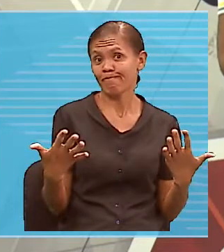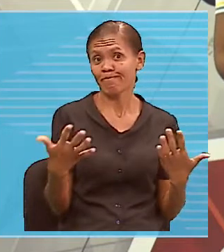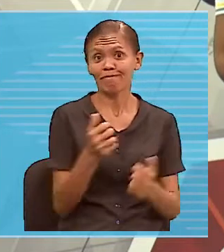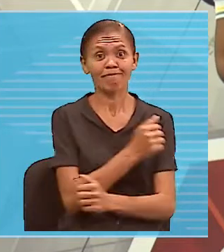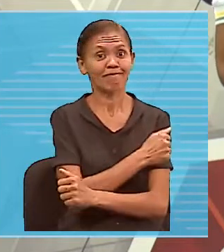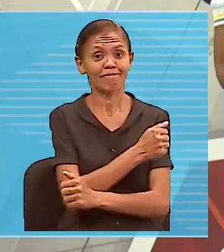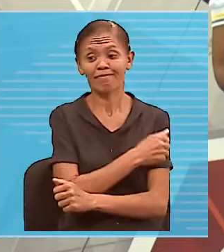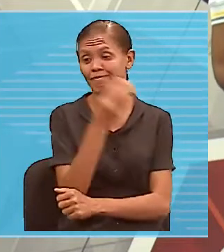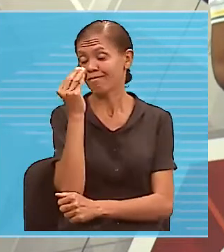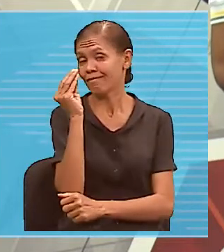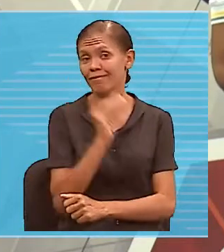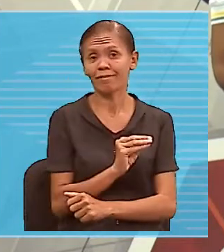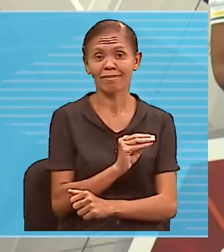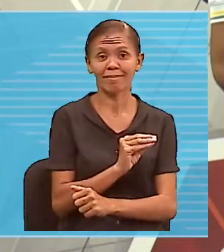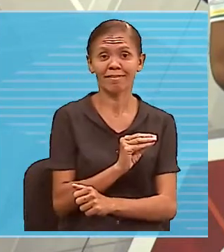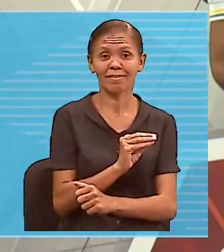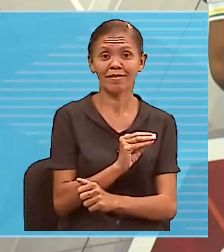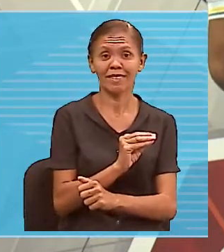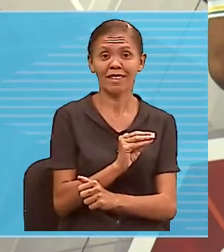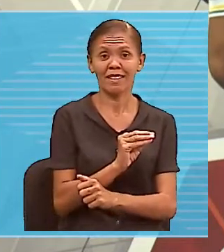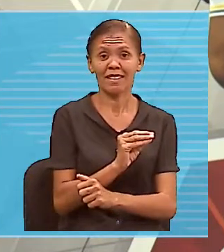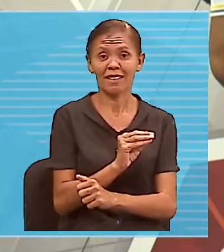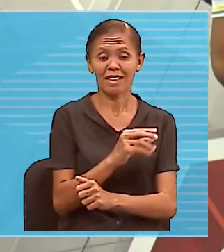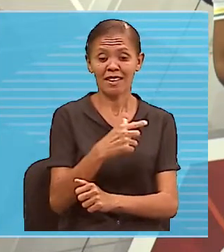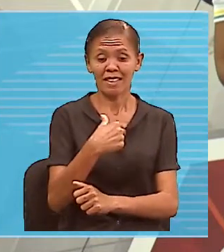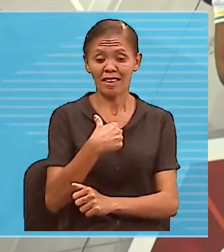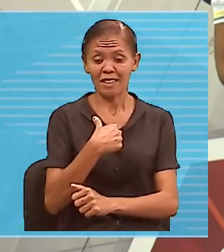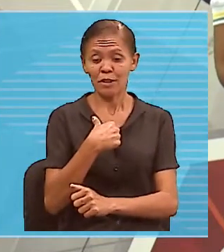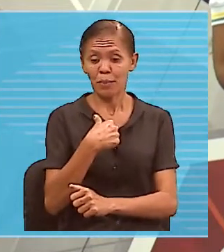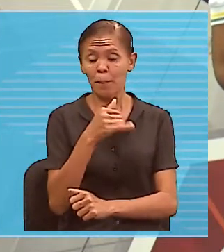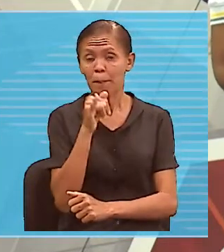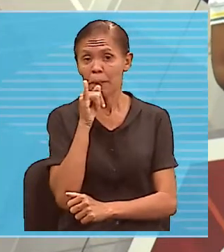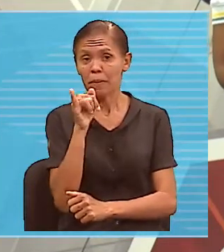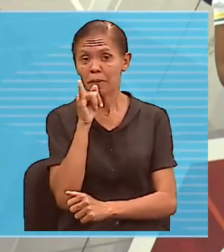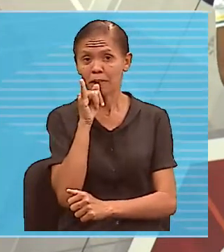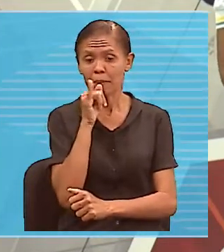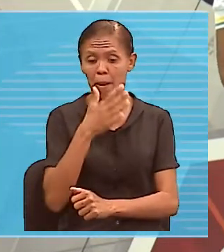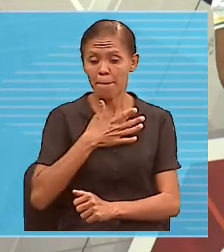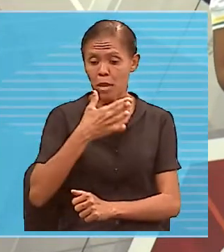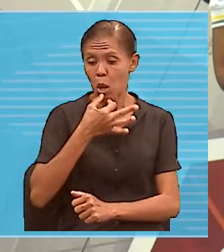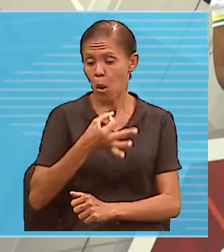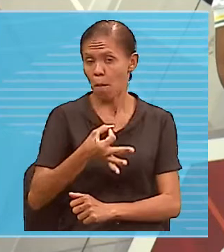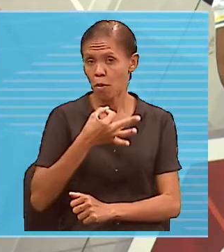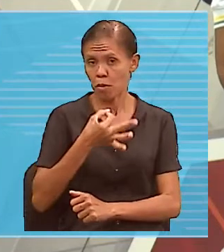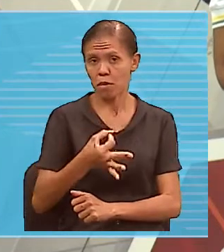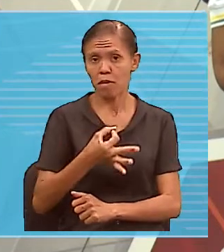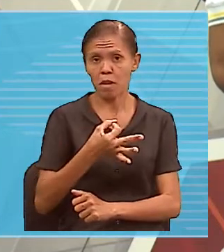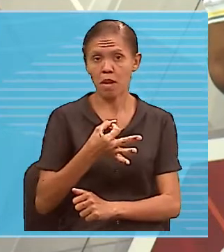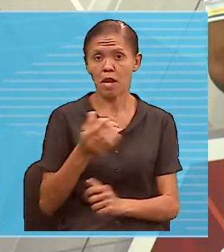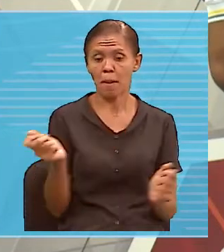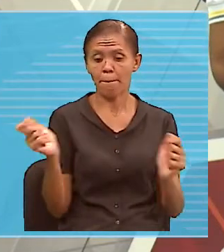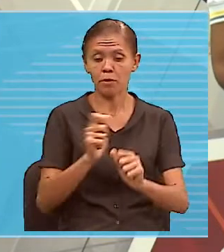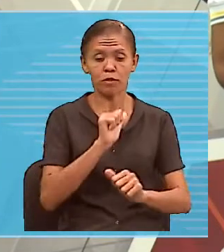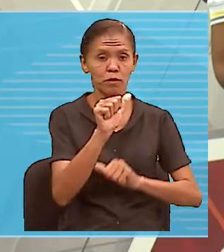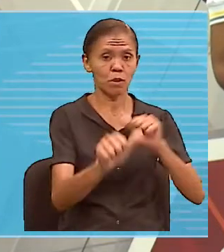muitas das vezes já me vi em situações que a minha opinião poderia sim mudar, poderia